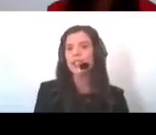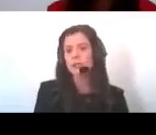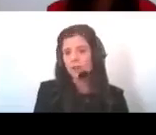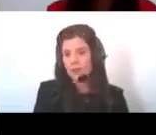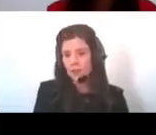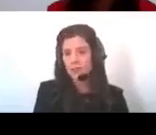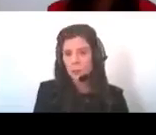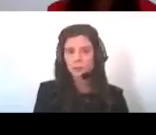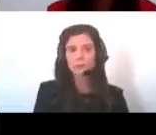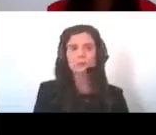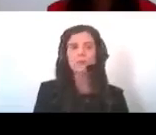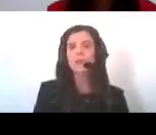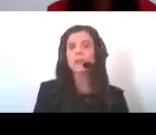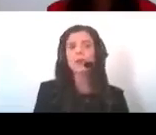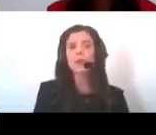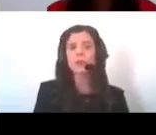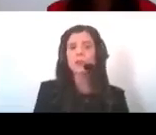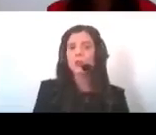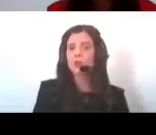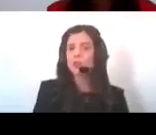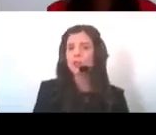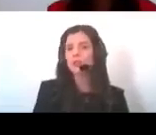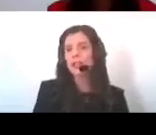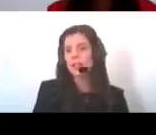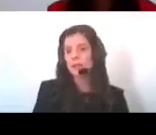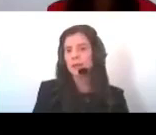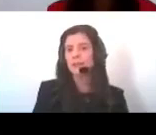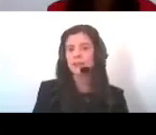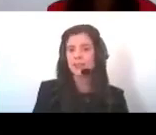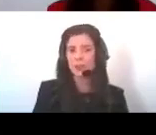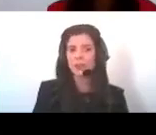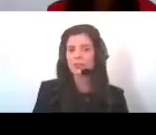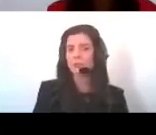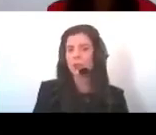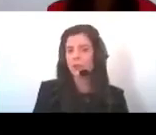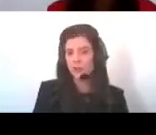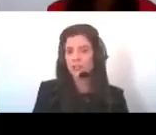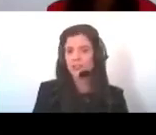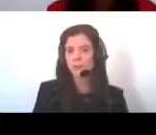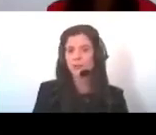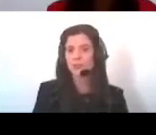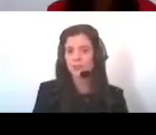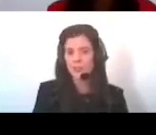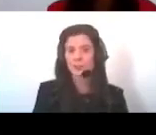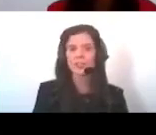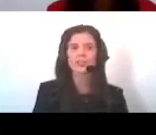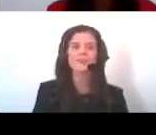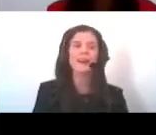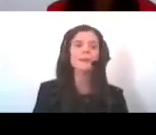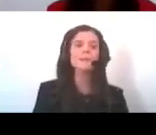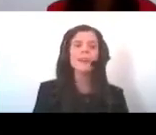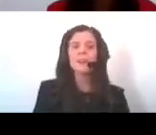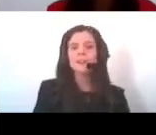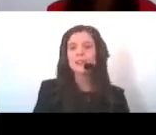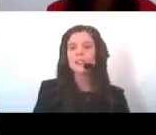um direito do cidadão. Ela conta com 18 unidades básicas de saúde, que são os postos, né? Os postinhos de saúde que a gente